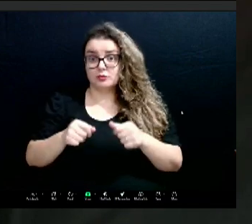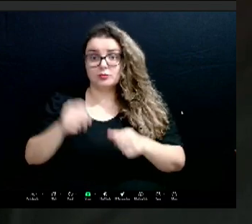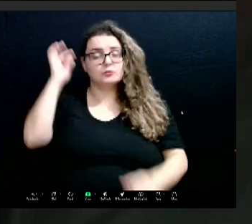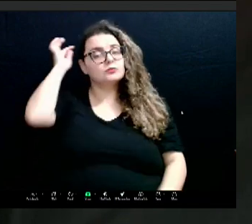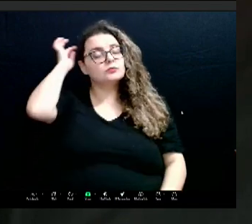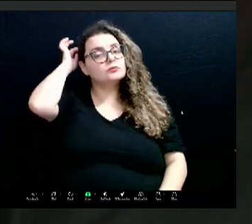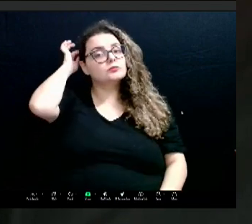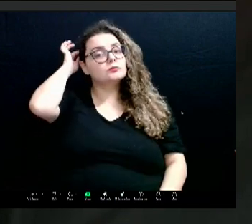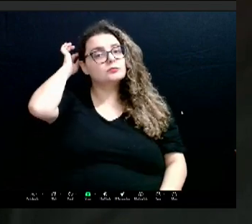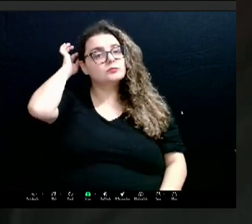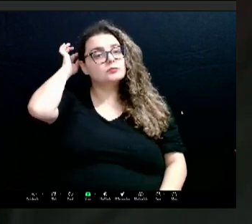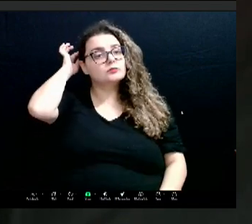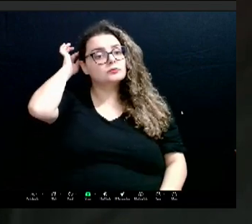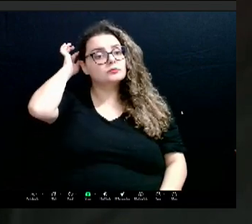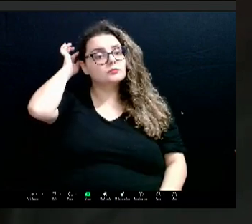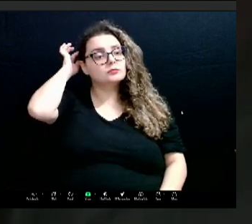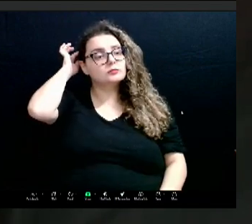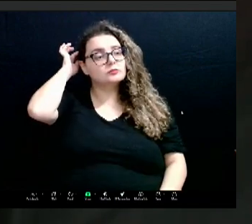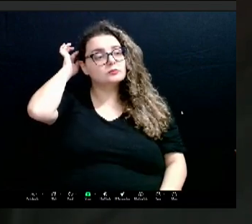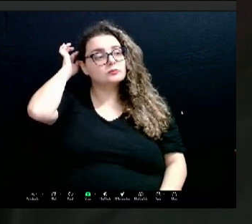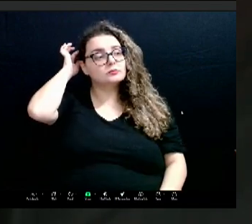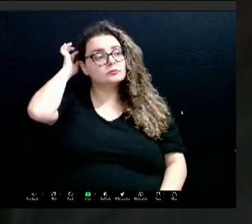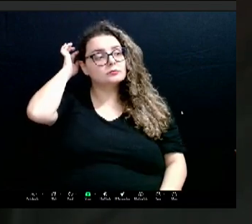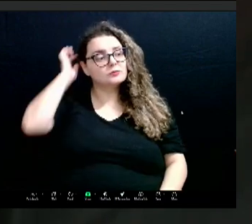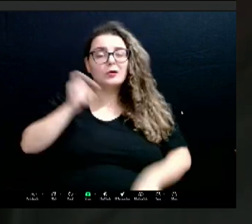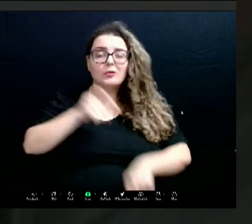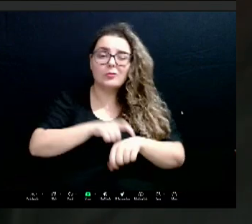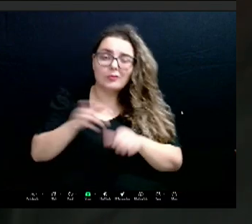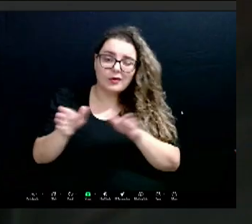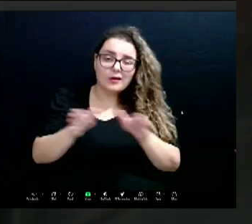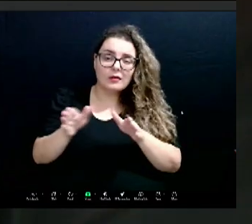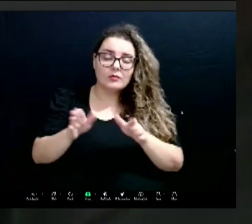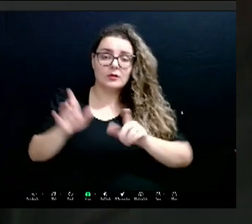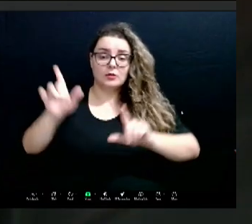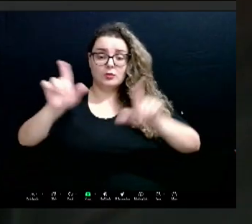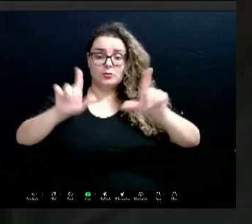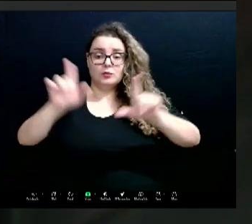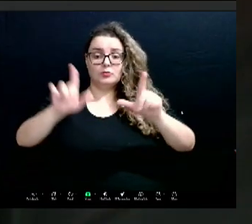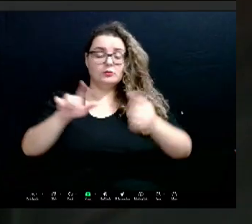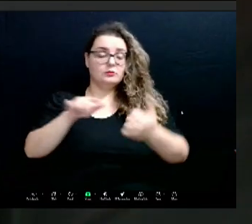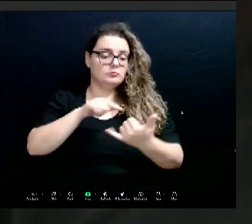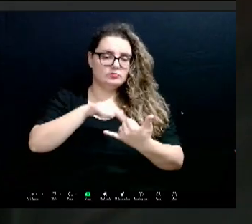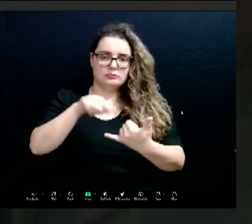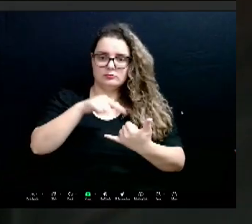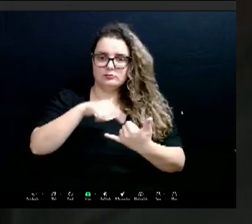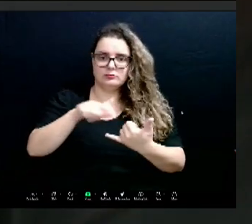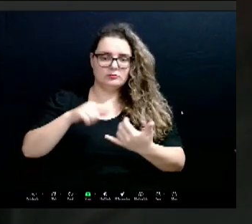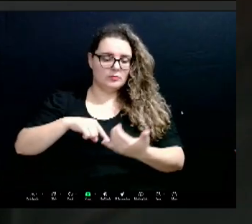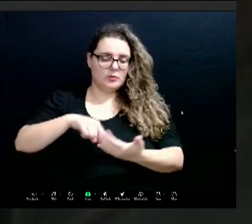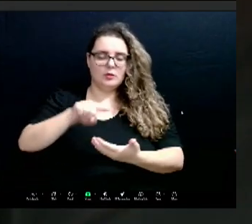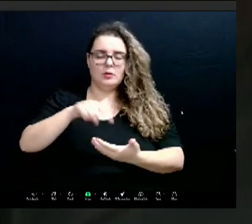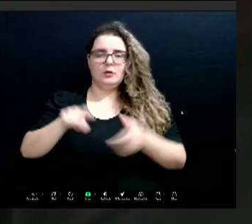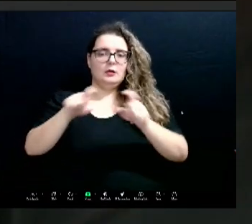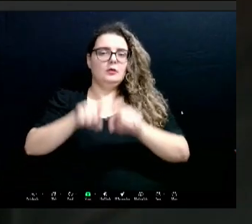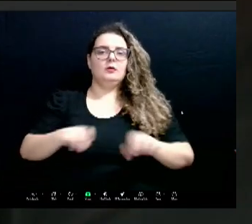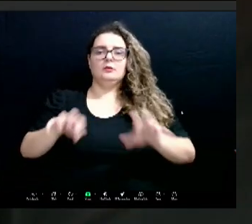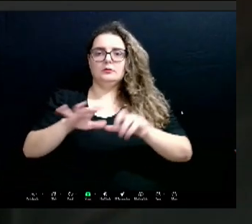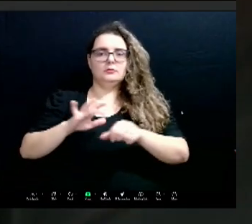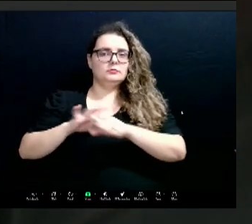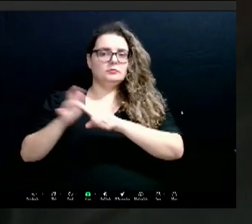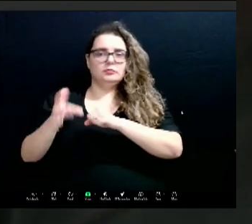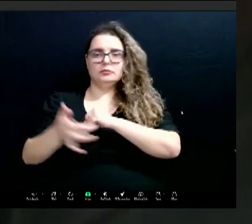gente passa diante das telas, né? A gente vai falar aí de todas as telas, celular, computador, redes sociais,